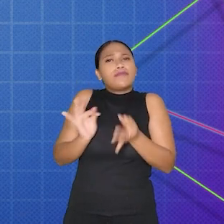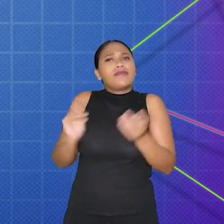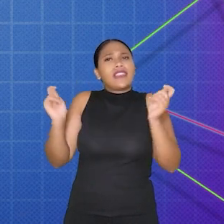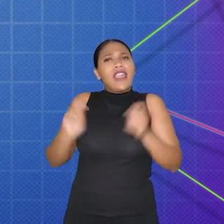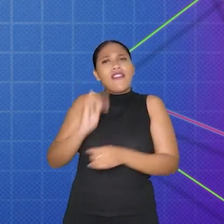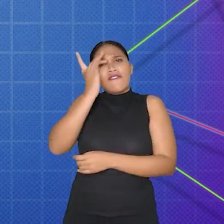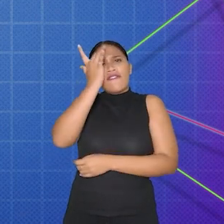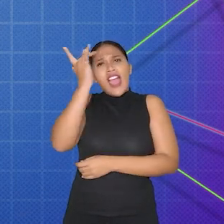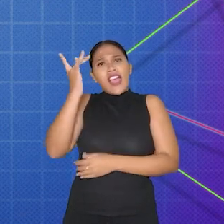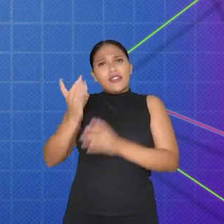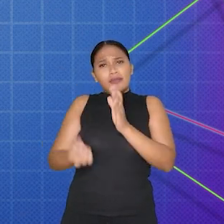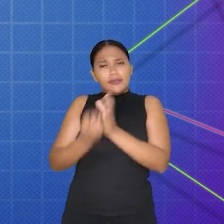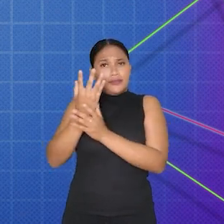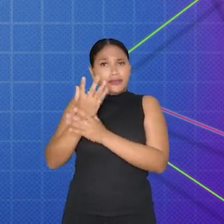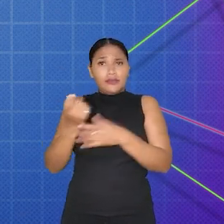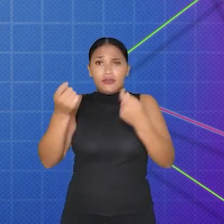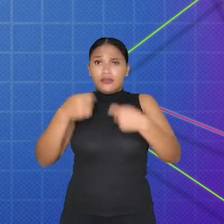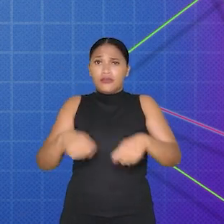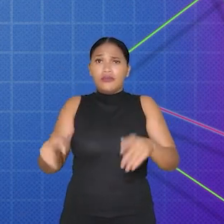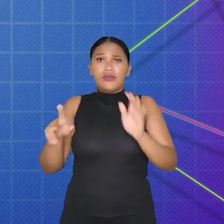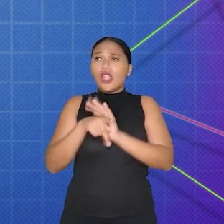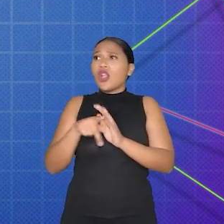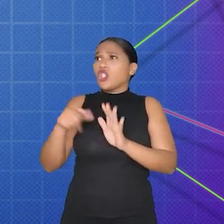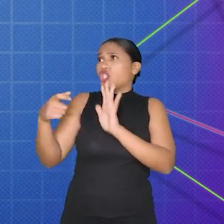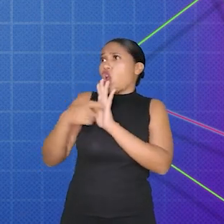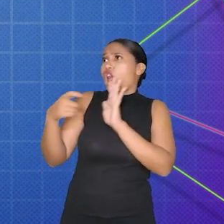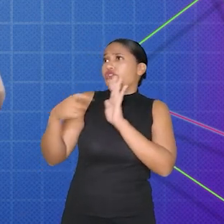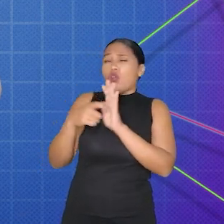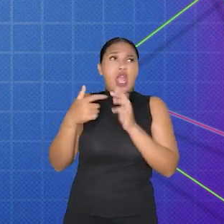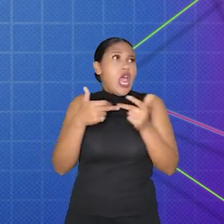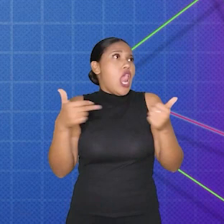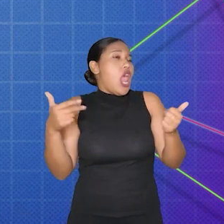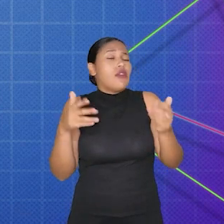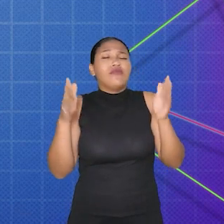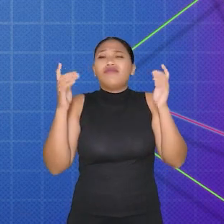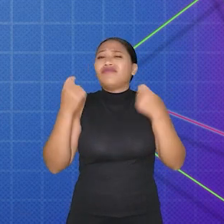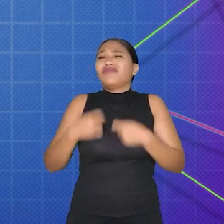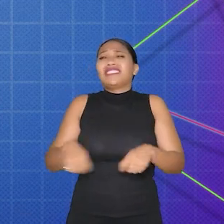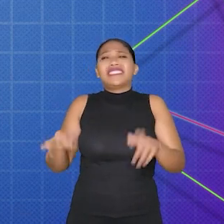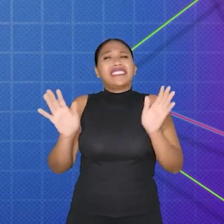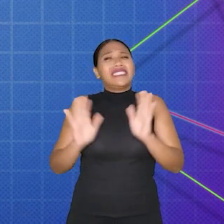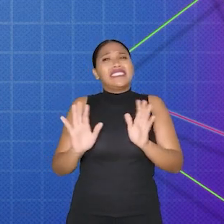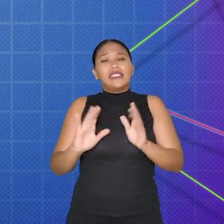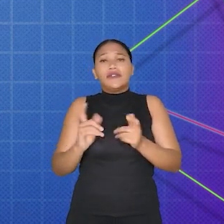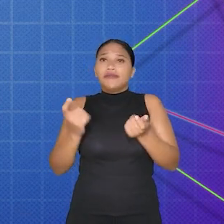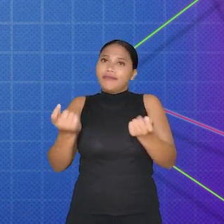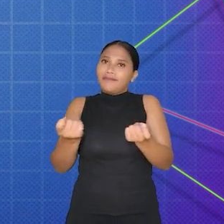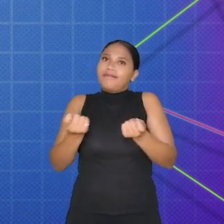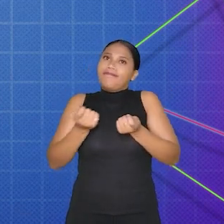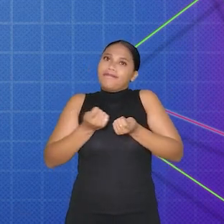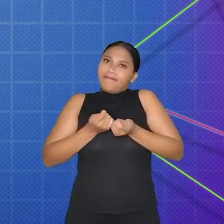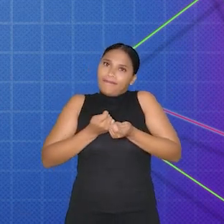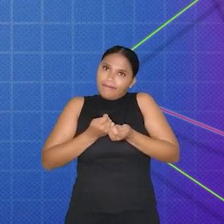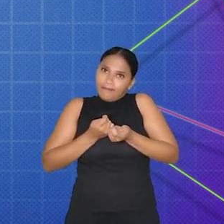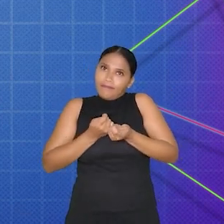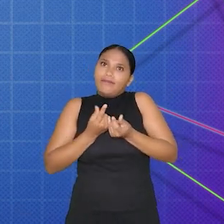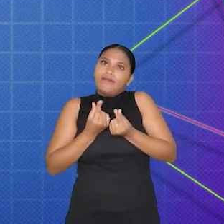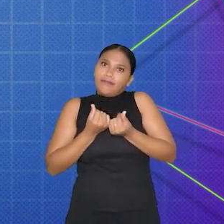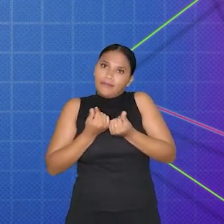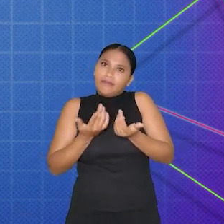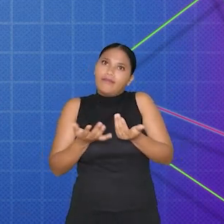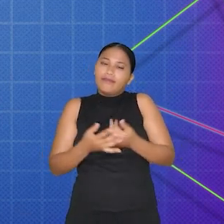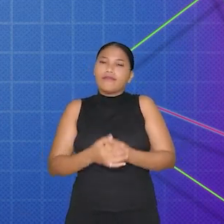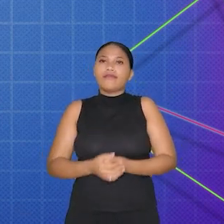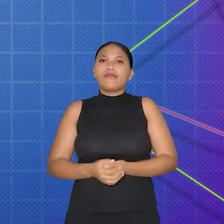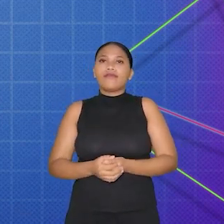é relativamente fácil de ser criada e não exige equipamentos e softwares muito sofisticados, o que pode reduzir os custos de produção